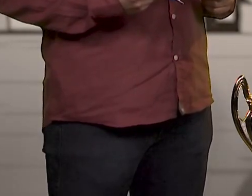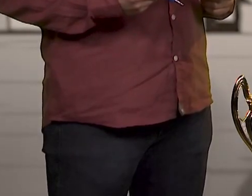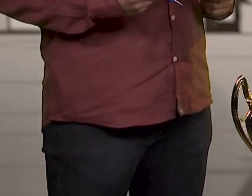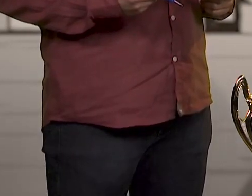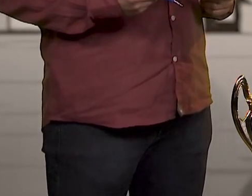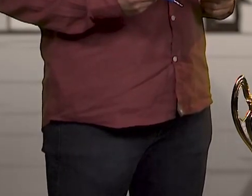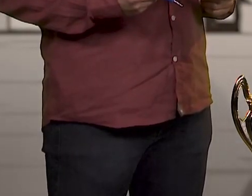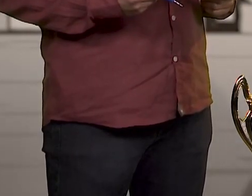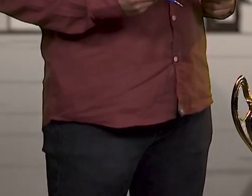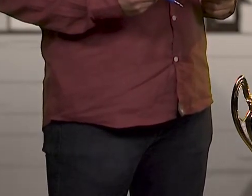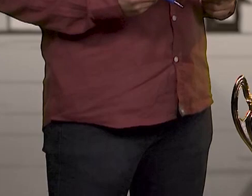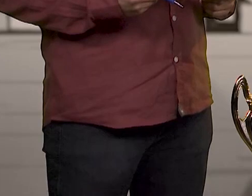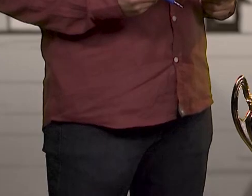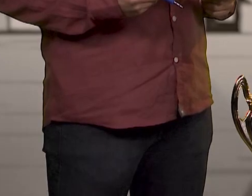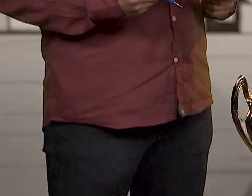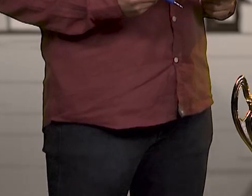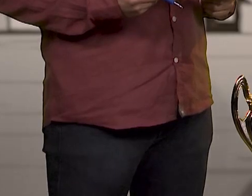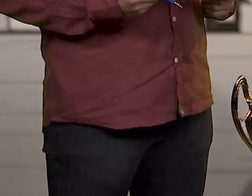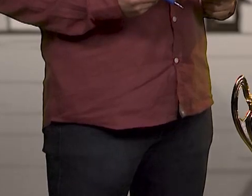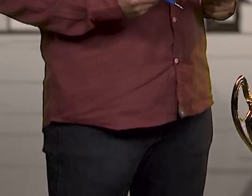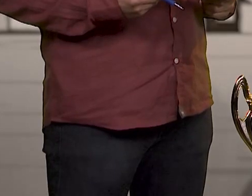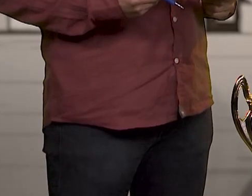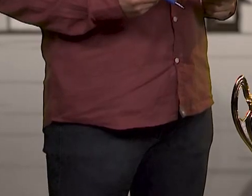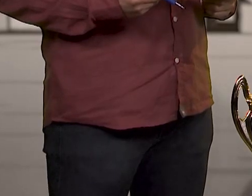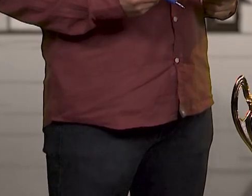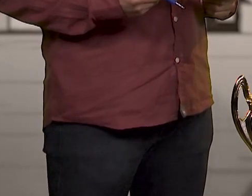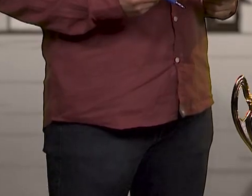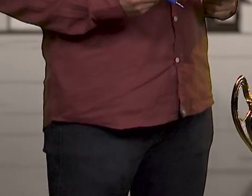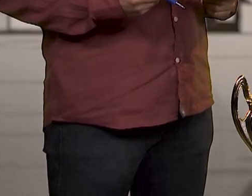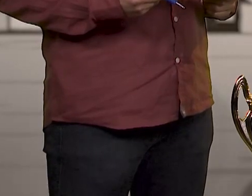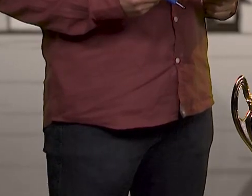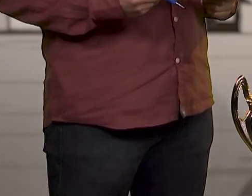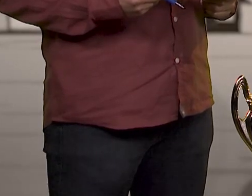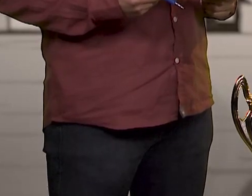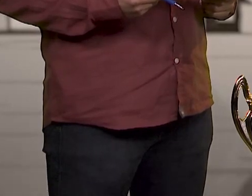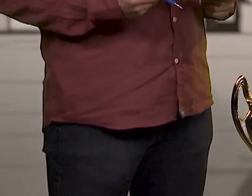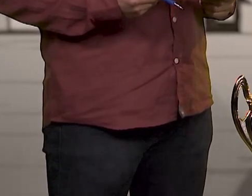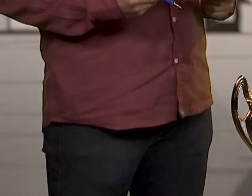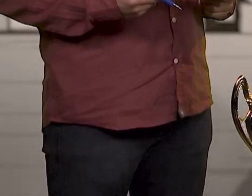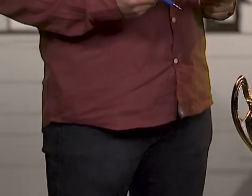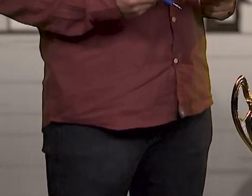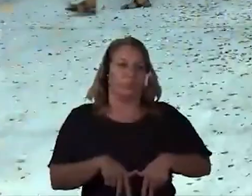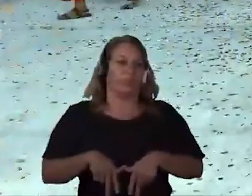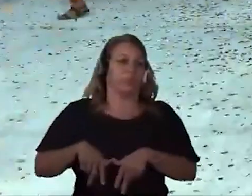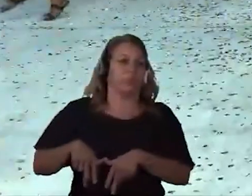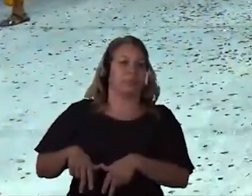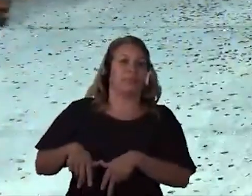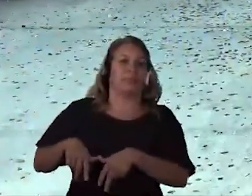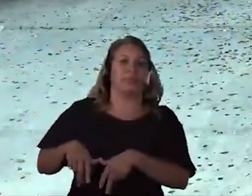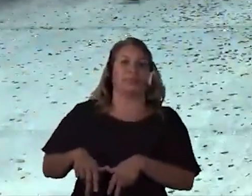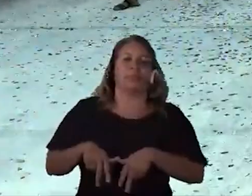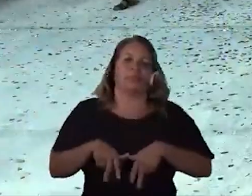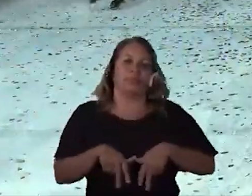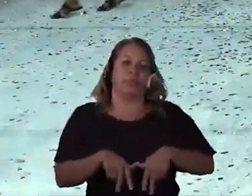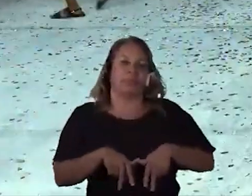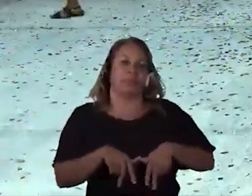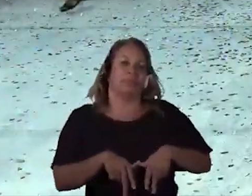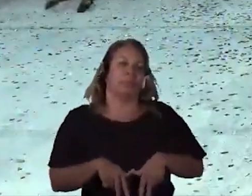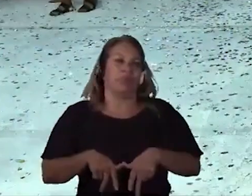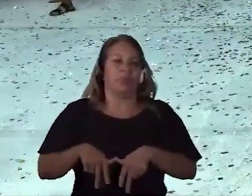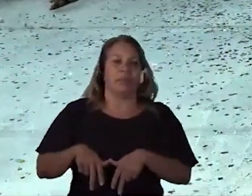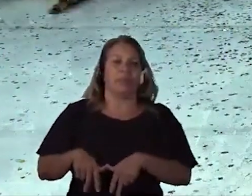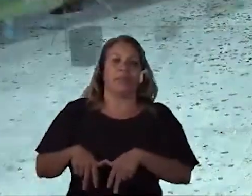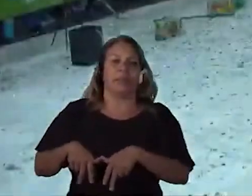dançarinos. E aí acabou que a gente conseguiu ir desenrolando o trabalho e a gente teve uma surpresa muito grande que foi na primeira etapa. Que a gente fomos com apenas